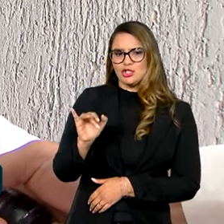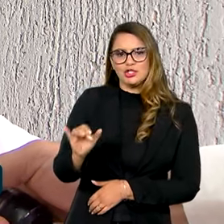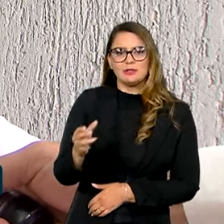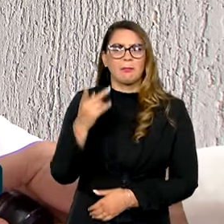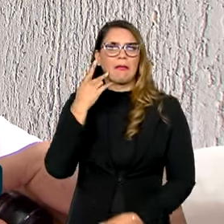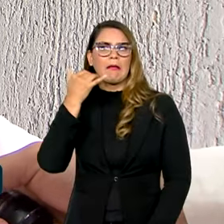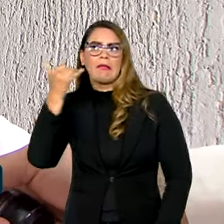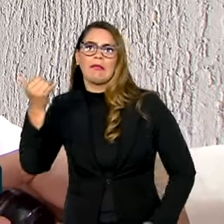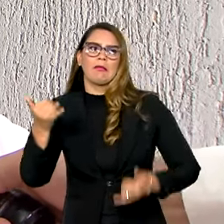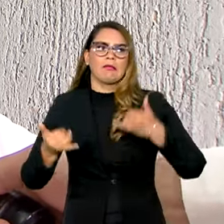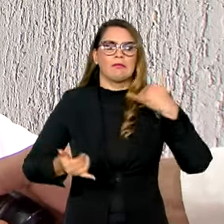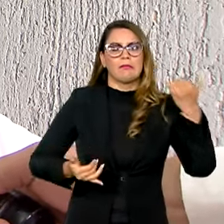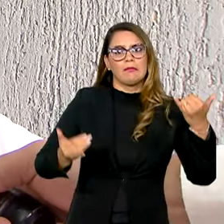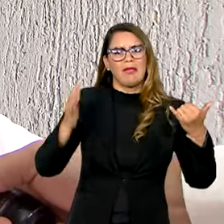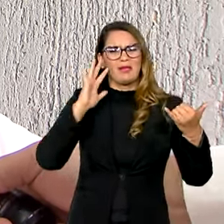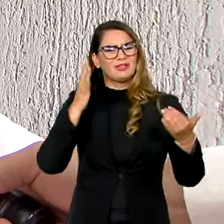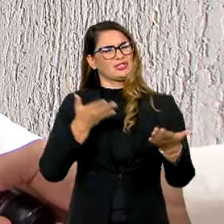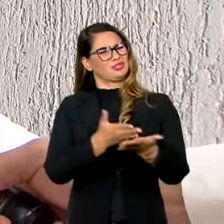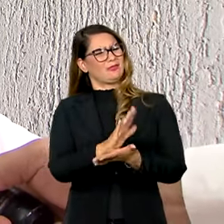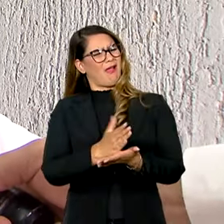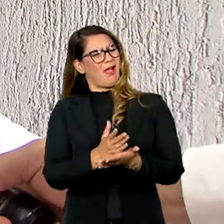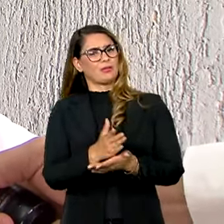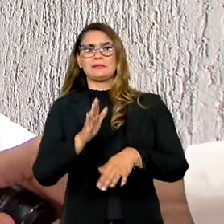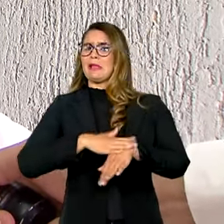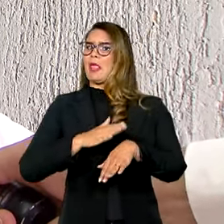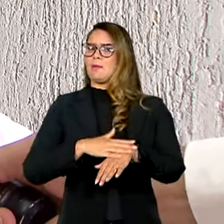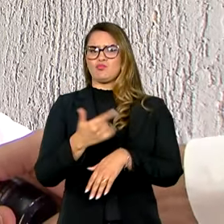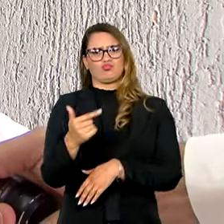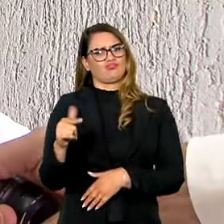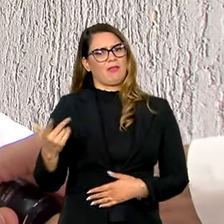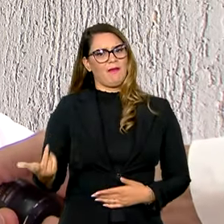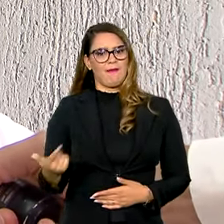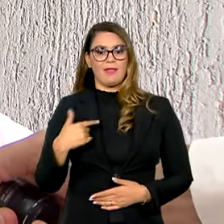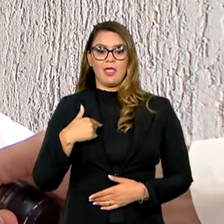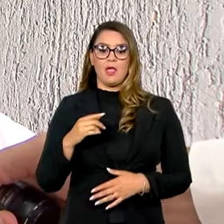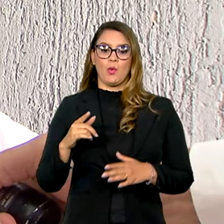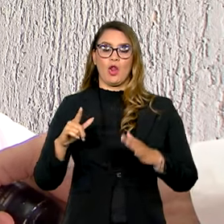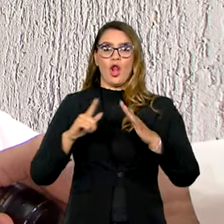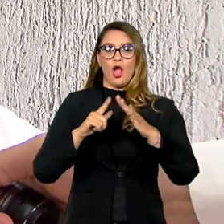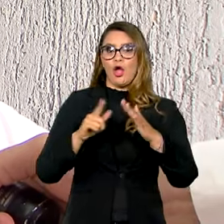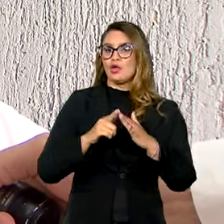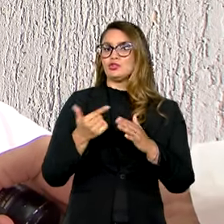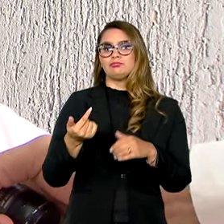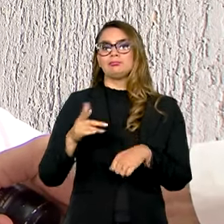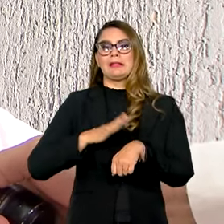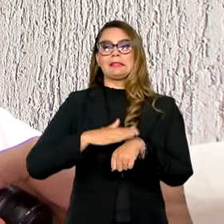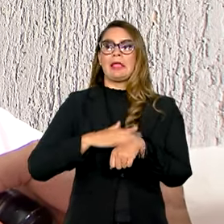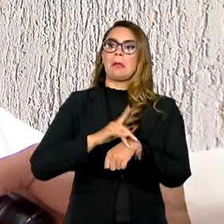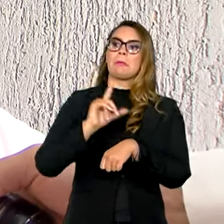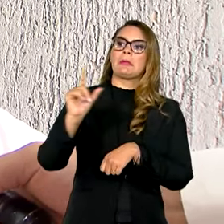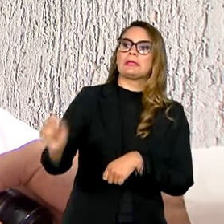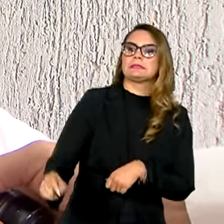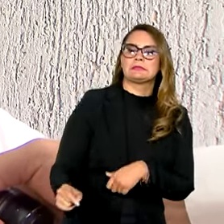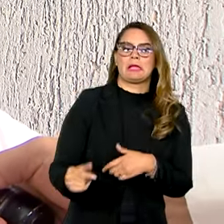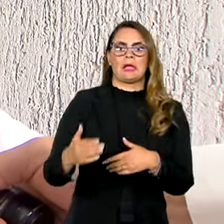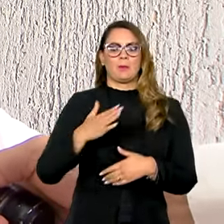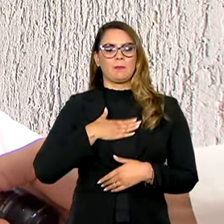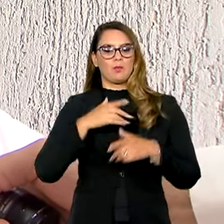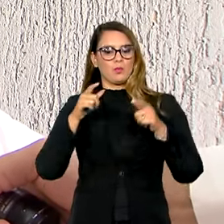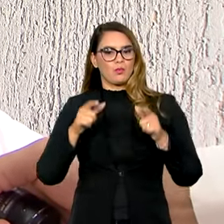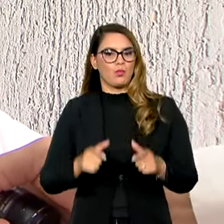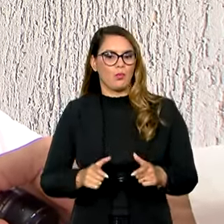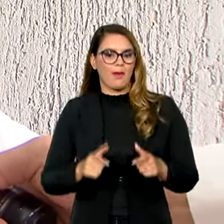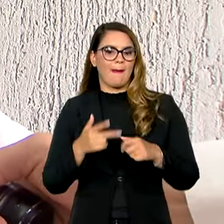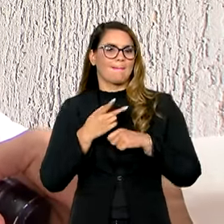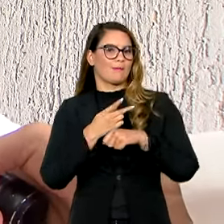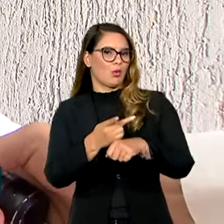complicado é bem chatinho mesmo ainda mais quando você não tem tempo né no caso comerciante você eu não tenho muito tempo para sair do meu estabelecimento para ir ficar